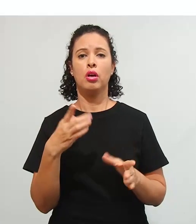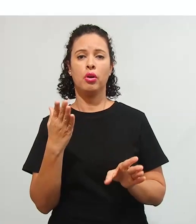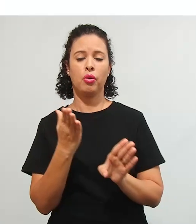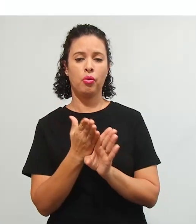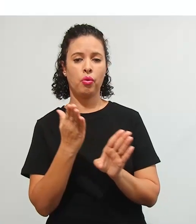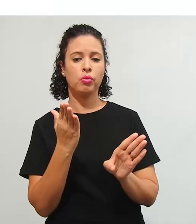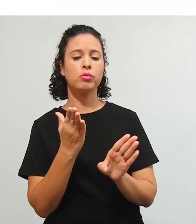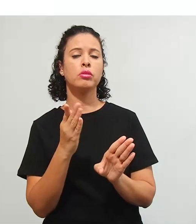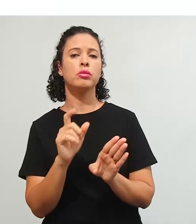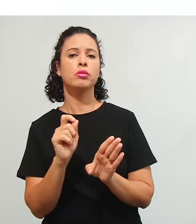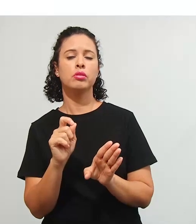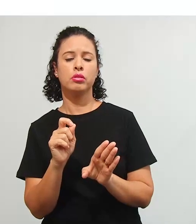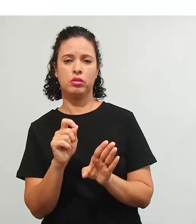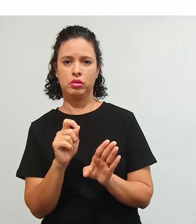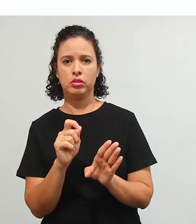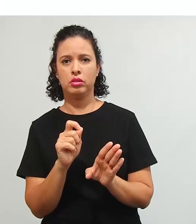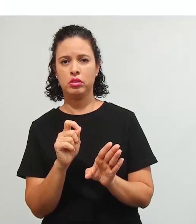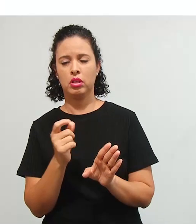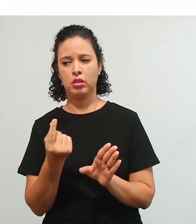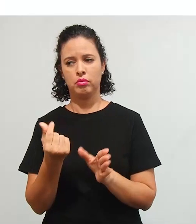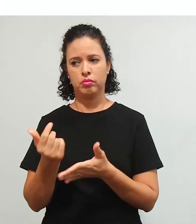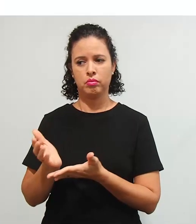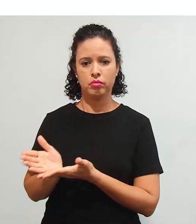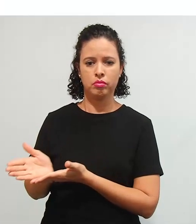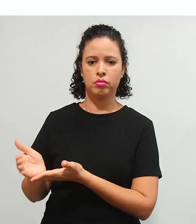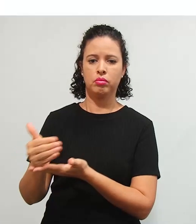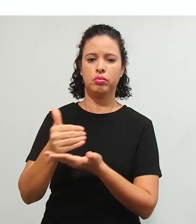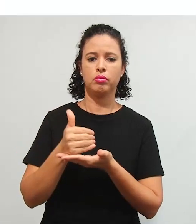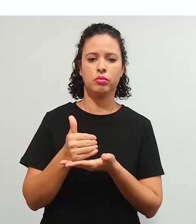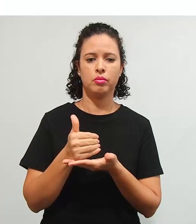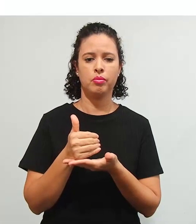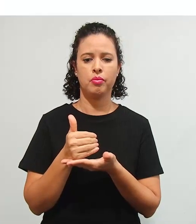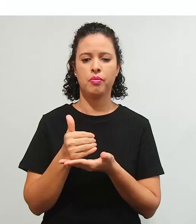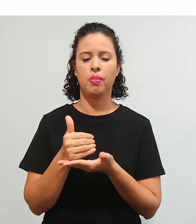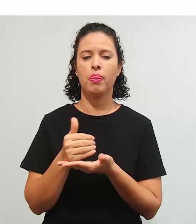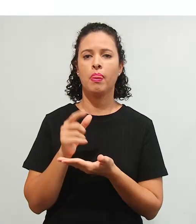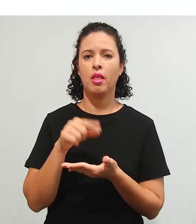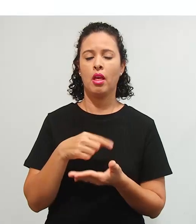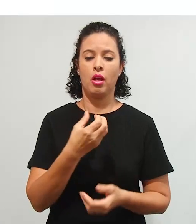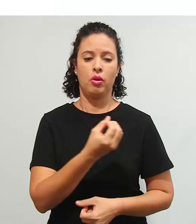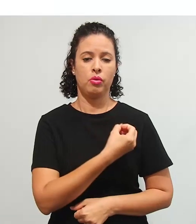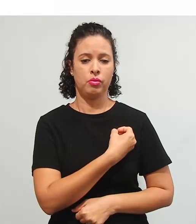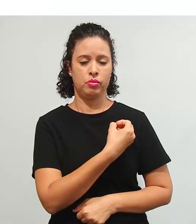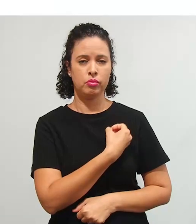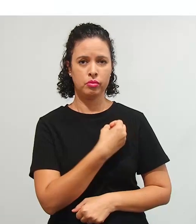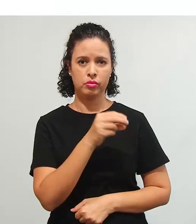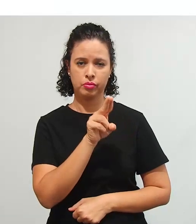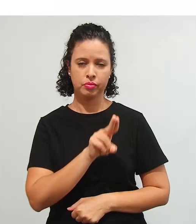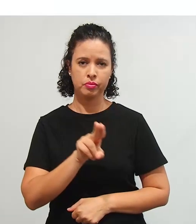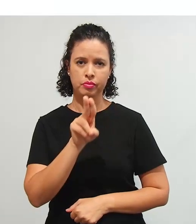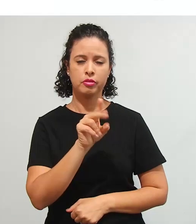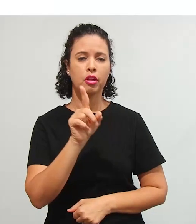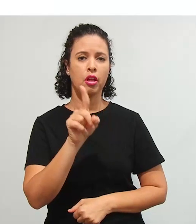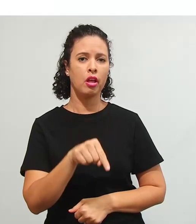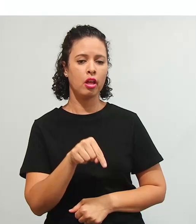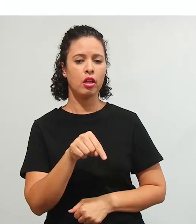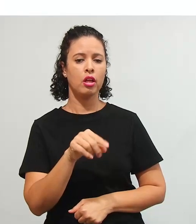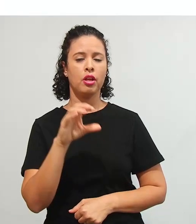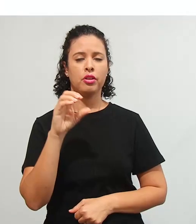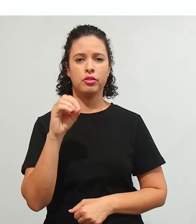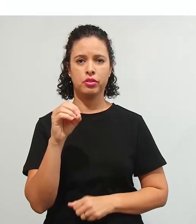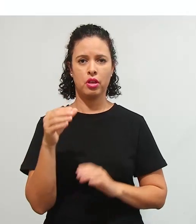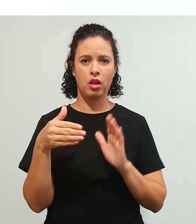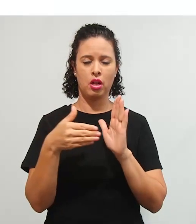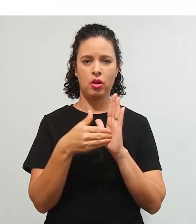o tipo de arrecadação. Que é isso, professora? Então, vamos lá. E os códigos utilizados são de